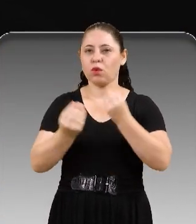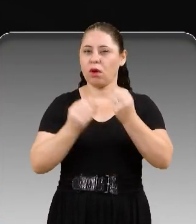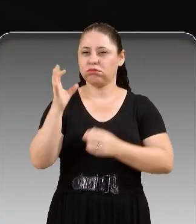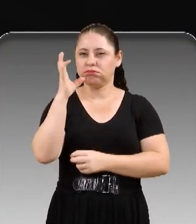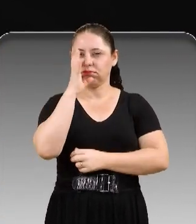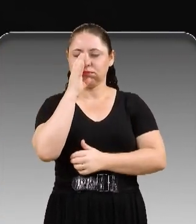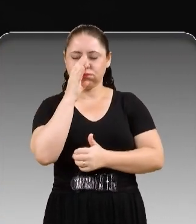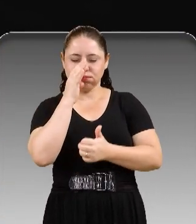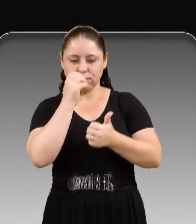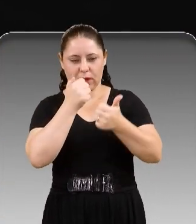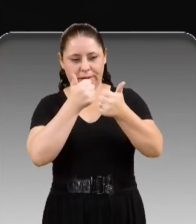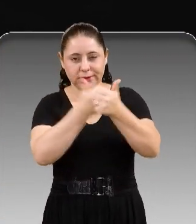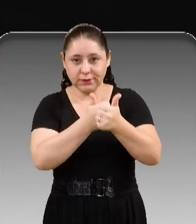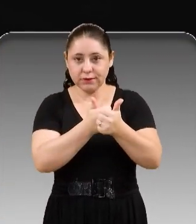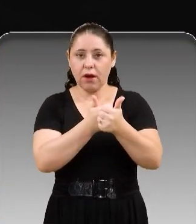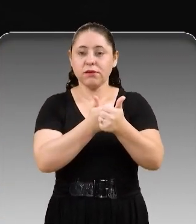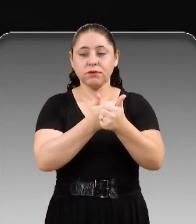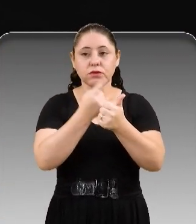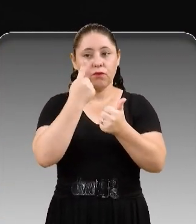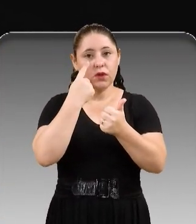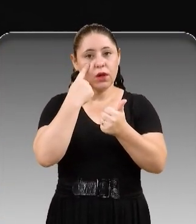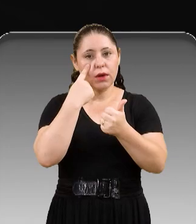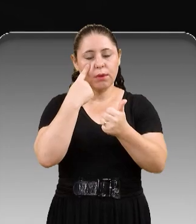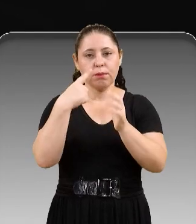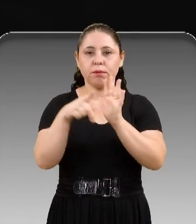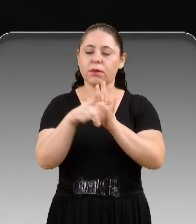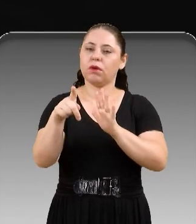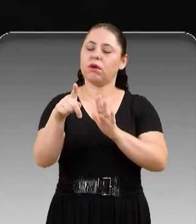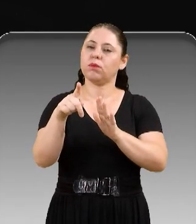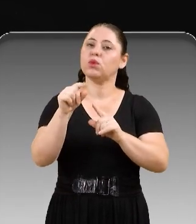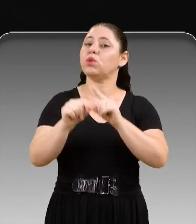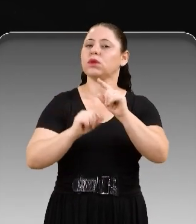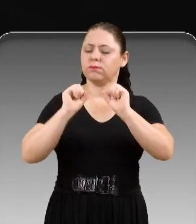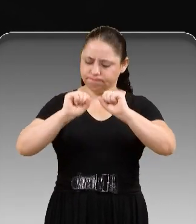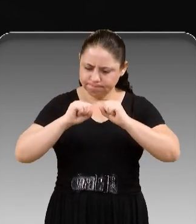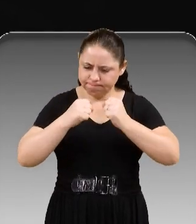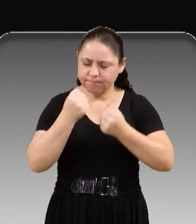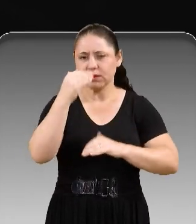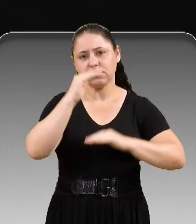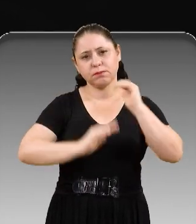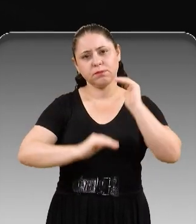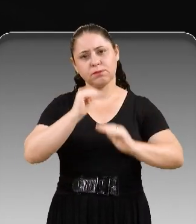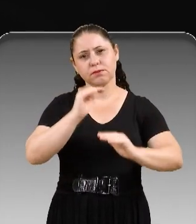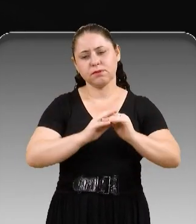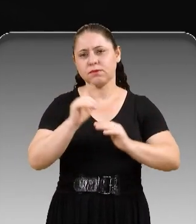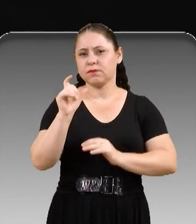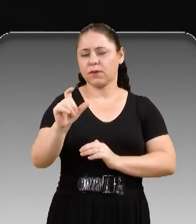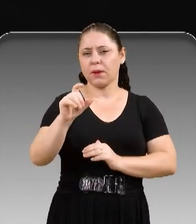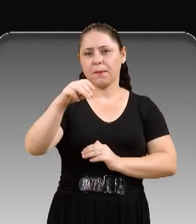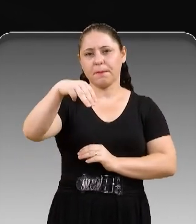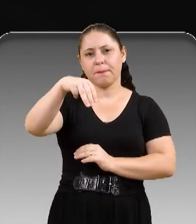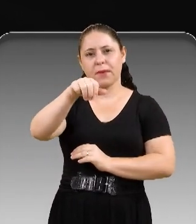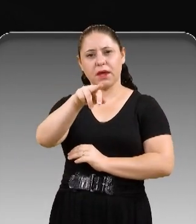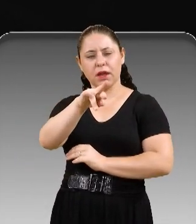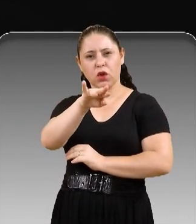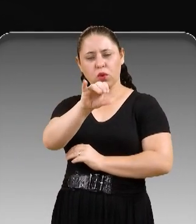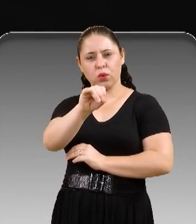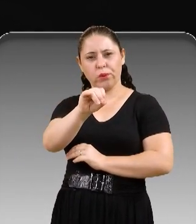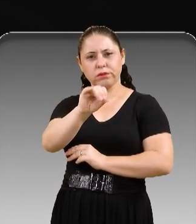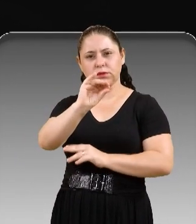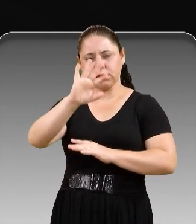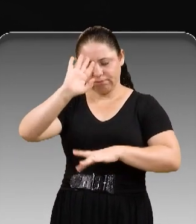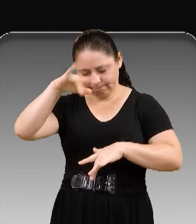perto muito da sua carreira, do seu esforço, e eu coloquei essa palavra mérito na minha abertura, porque eu